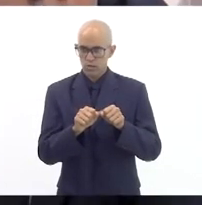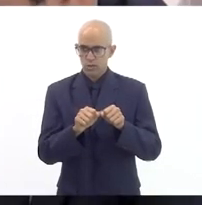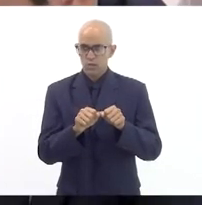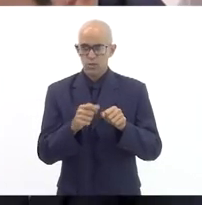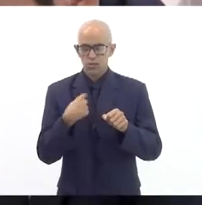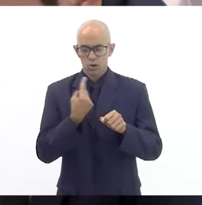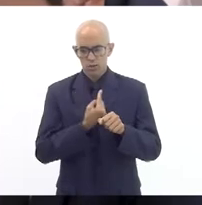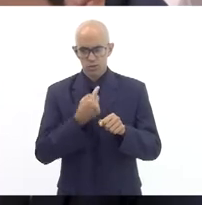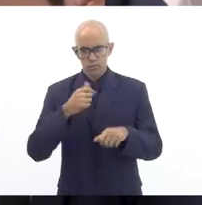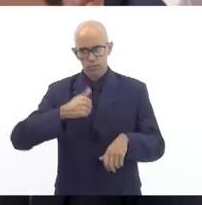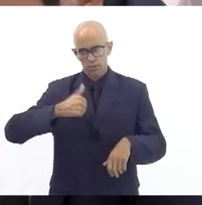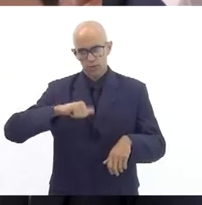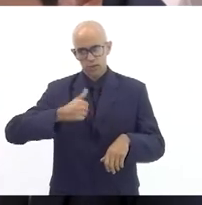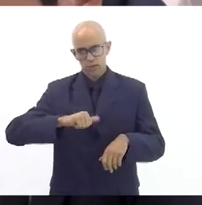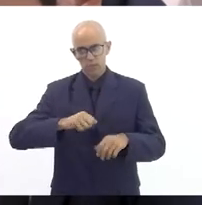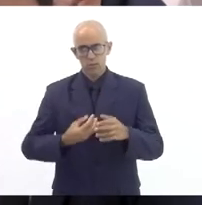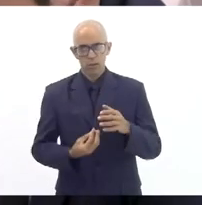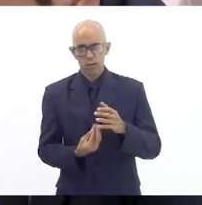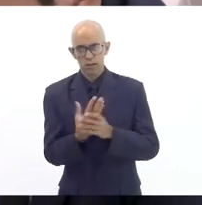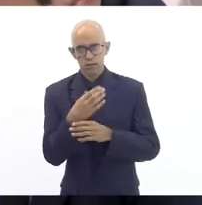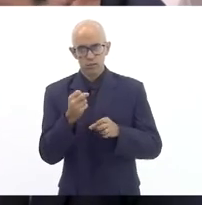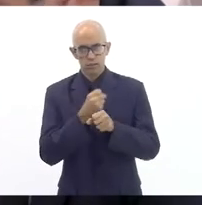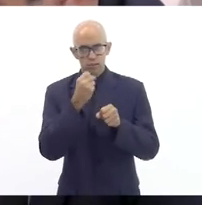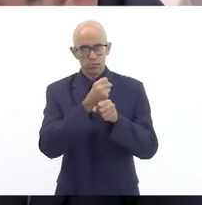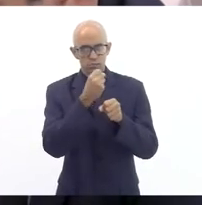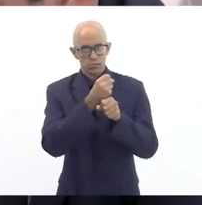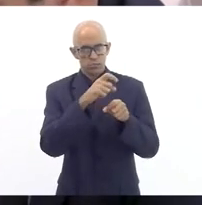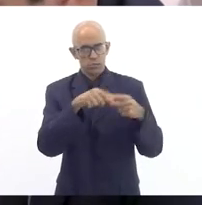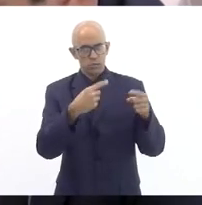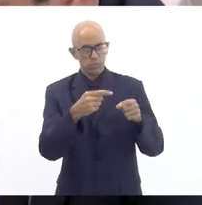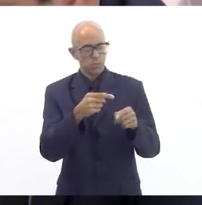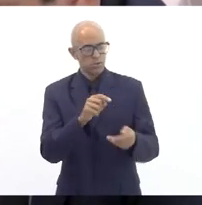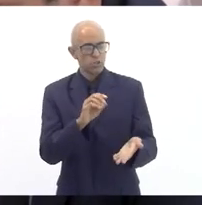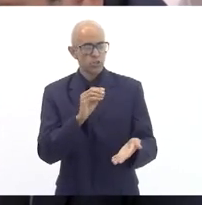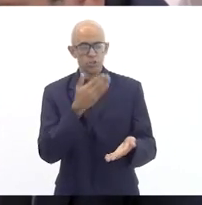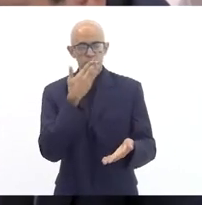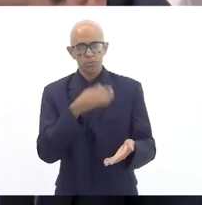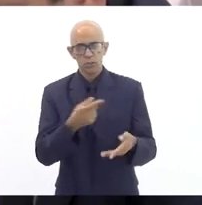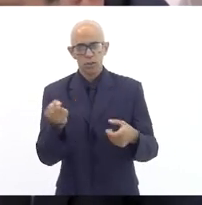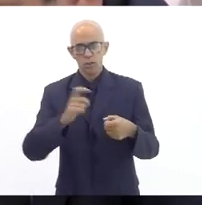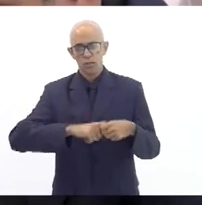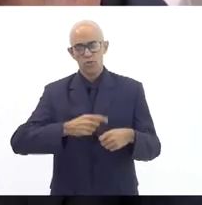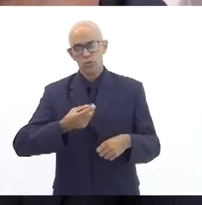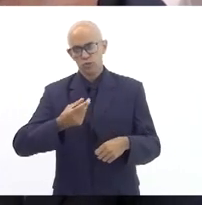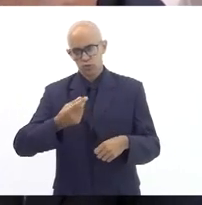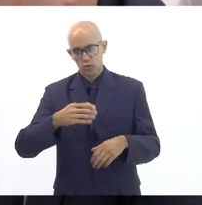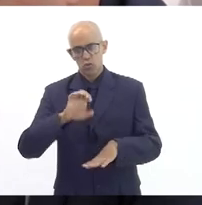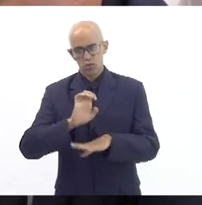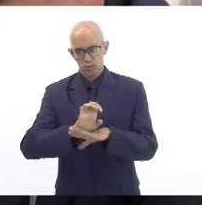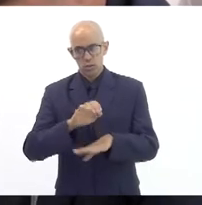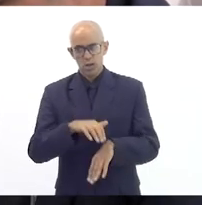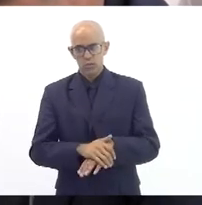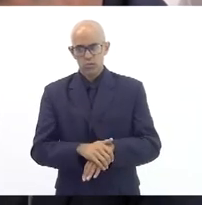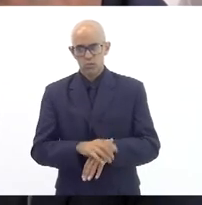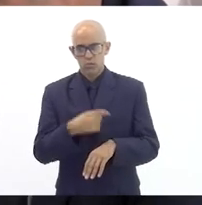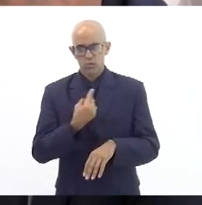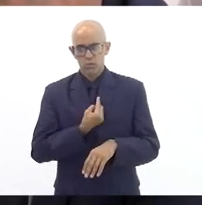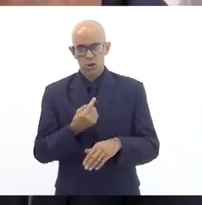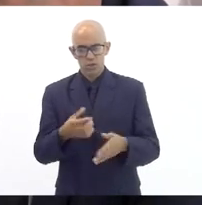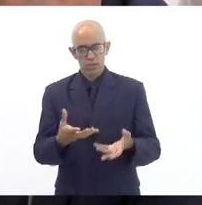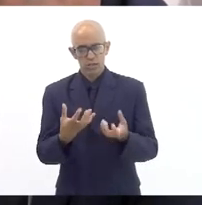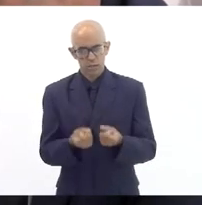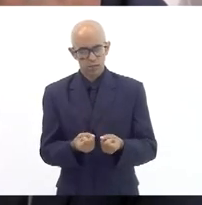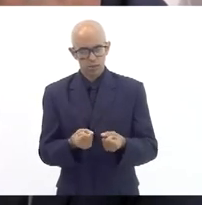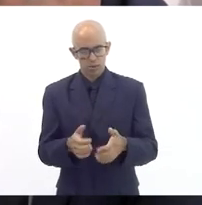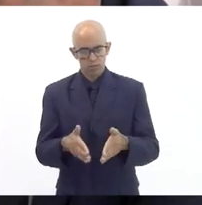e depois colocar como reequilíbrio para ressarcimento do Estado. Nós recebemos a concessão desta forma, né?